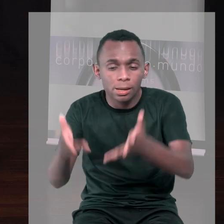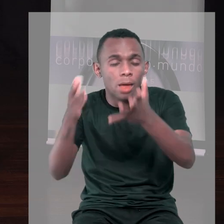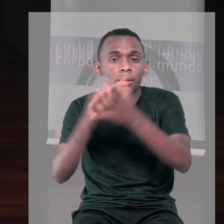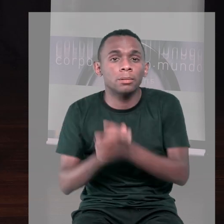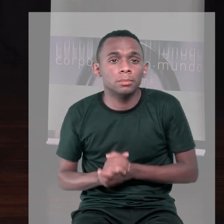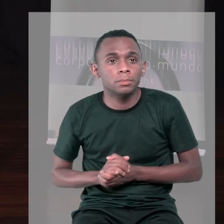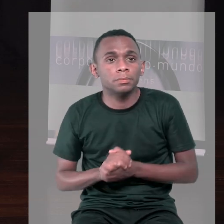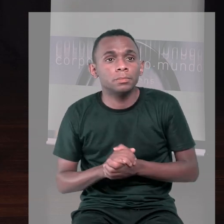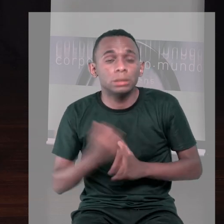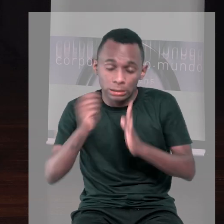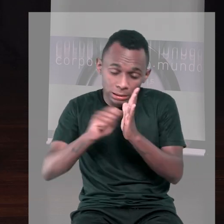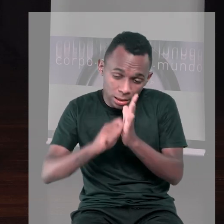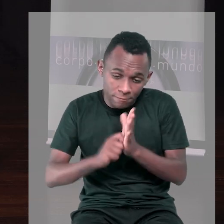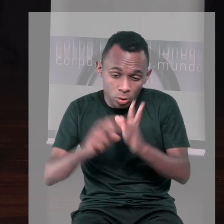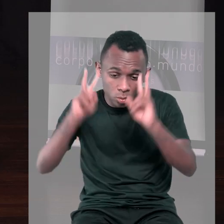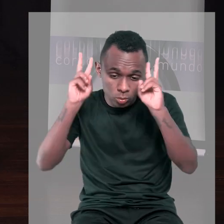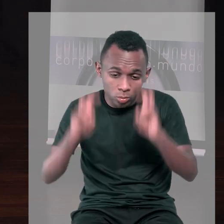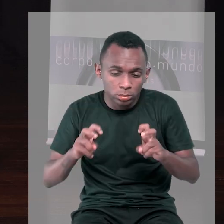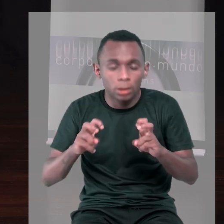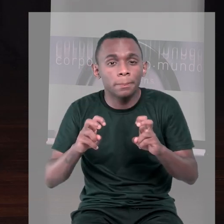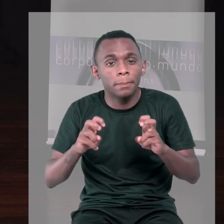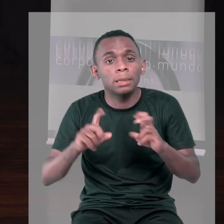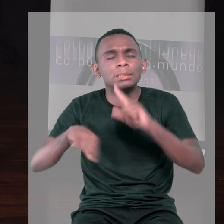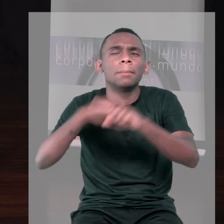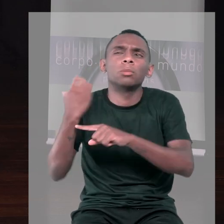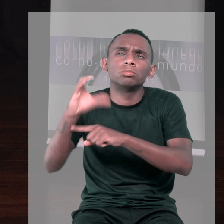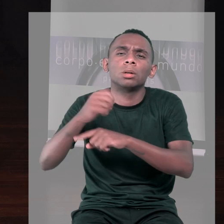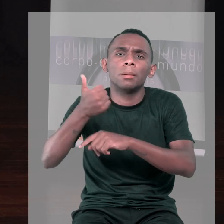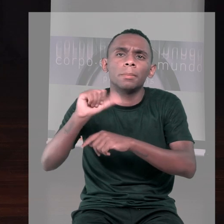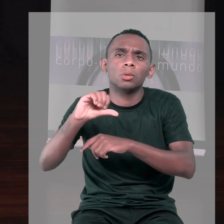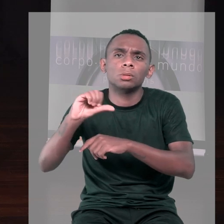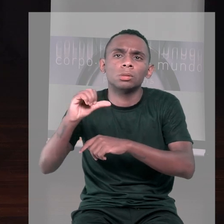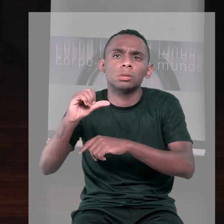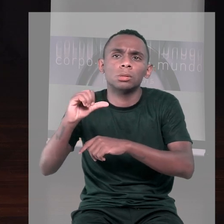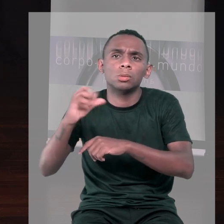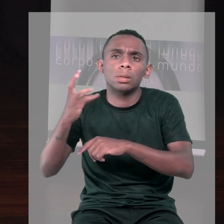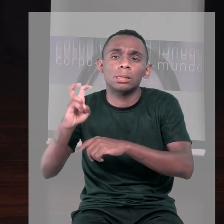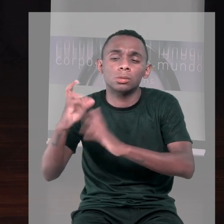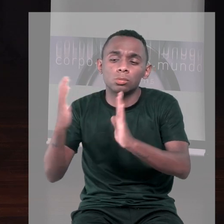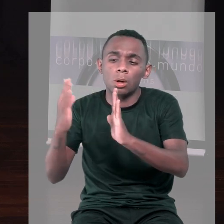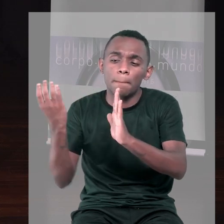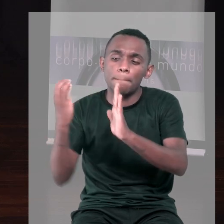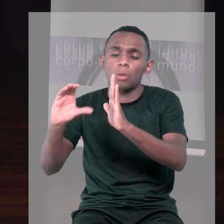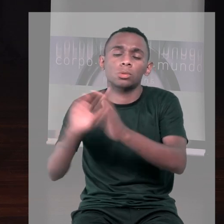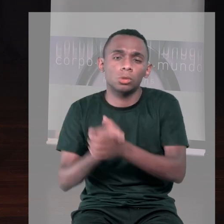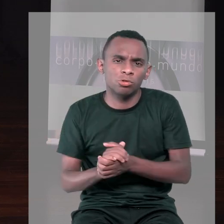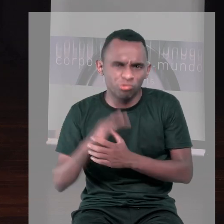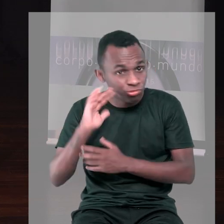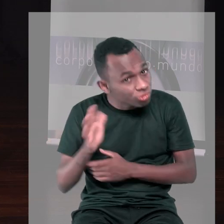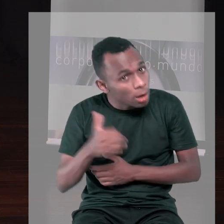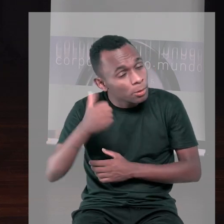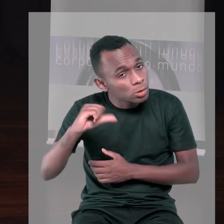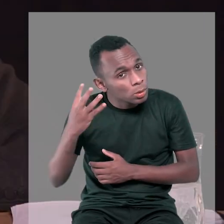termos inequívocos a gravidade do problema, o grande mal que nos acomete quando perdemos o mundo em